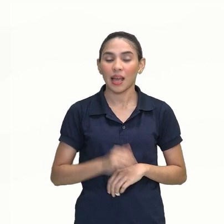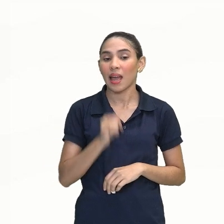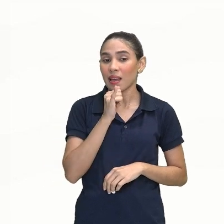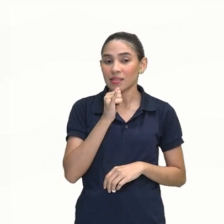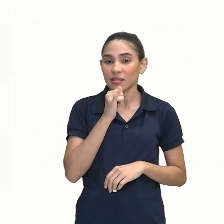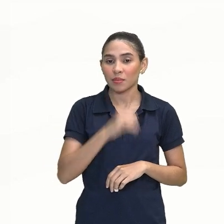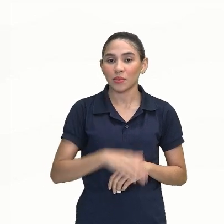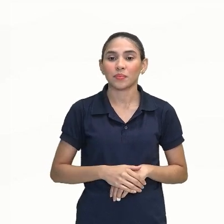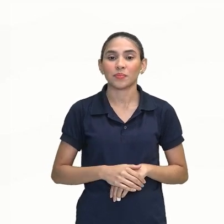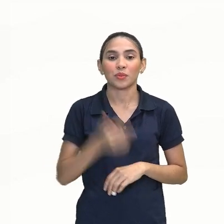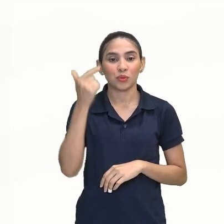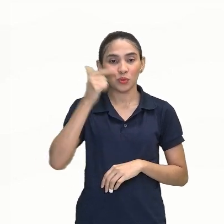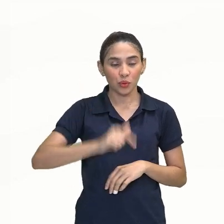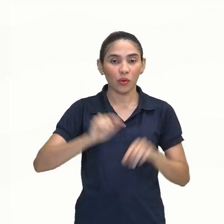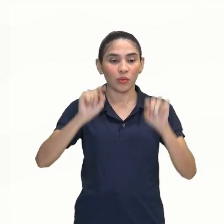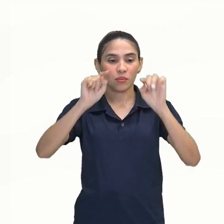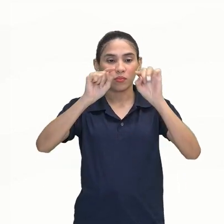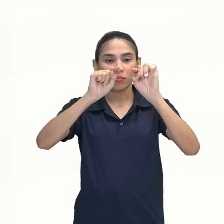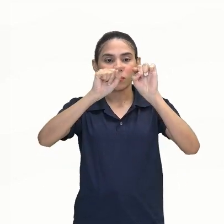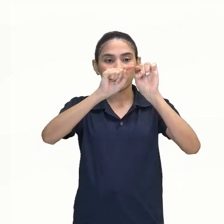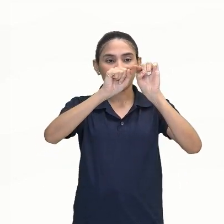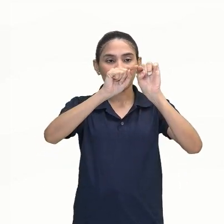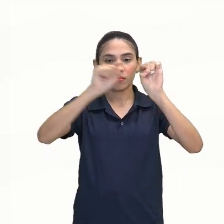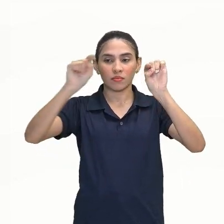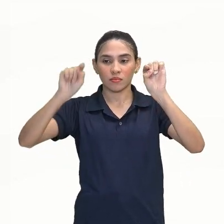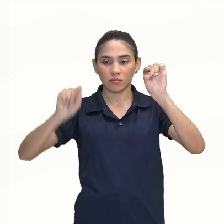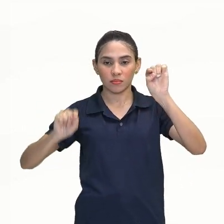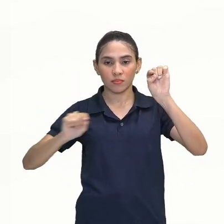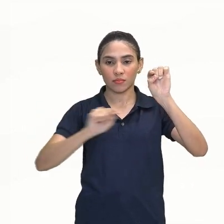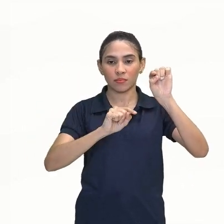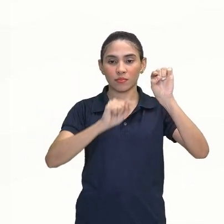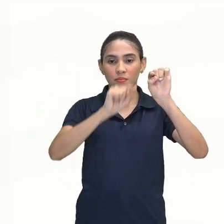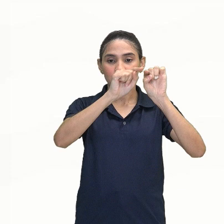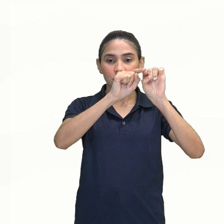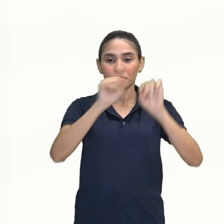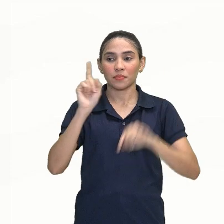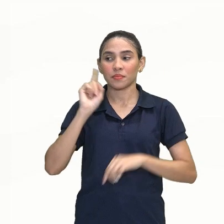colocar novamente um quadrado aqui.